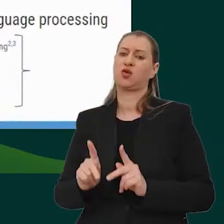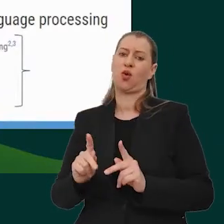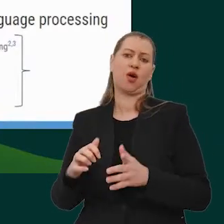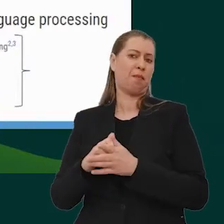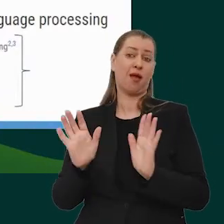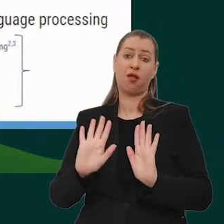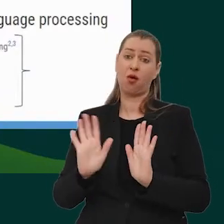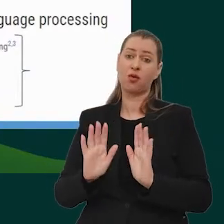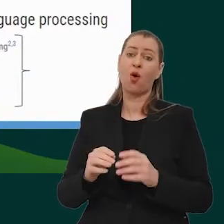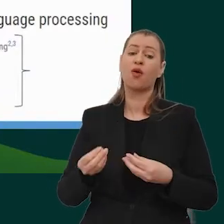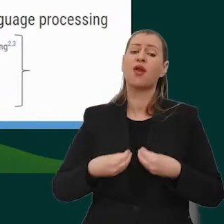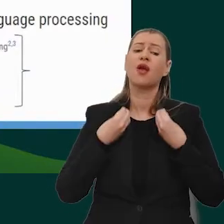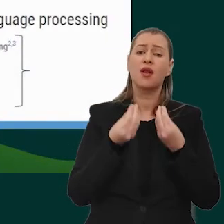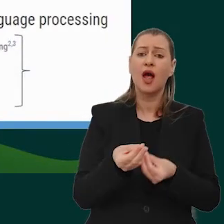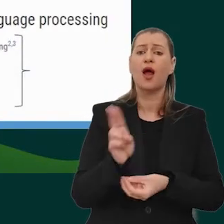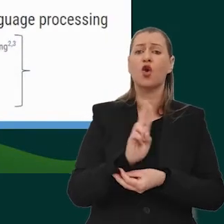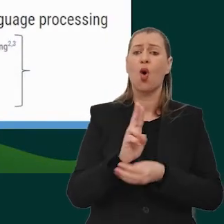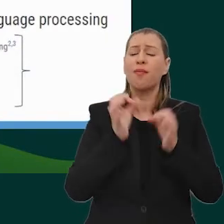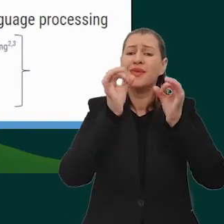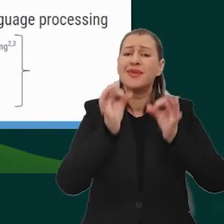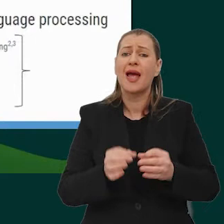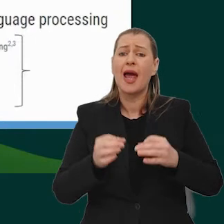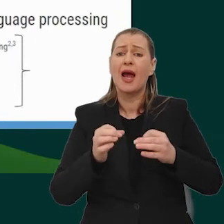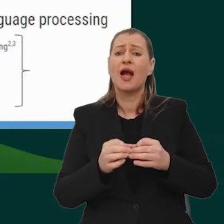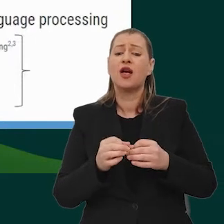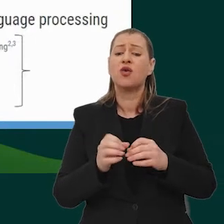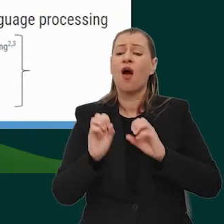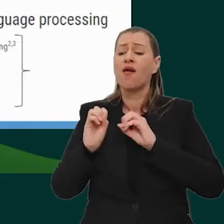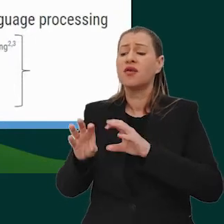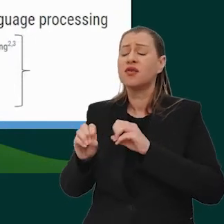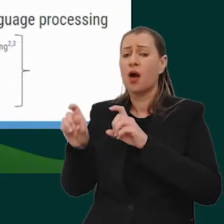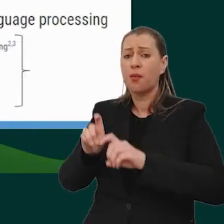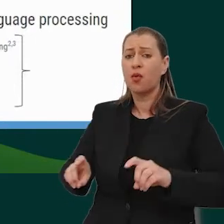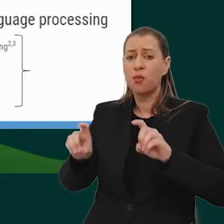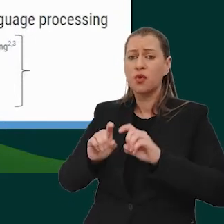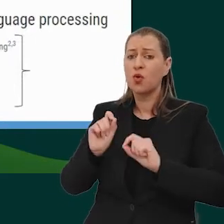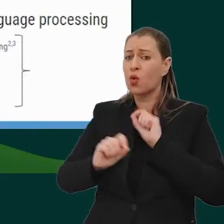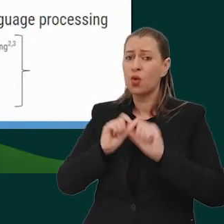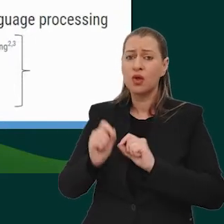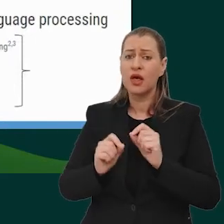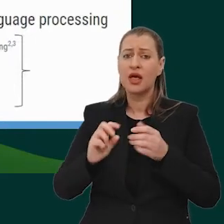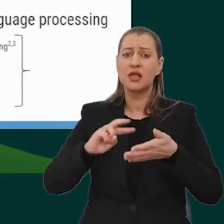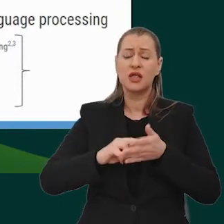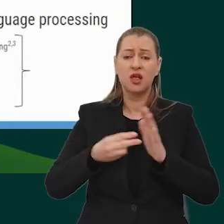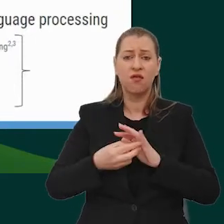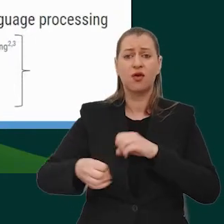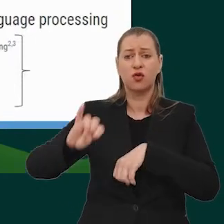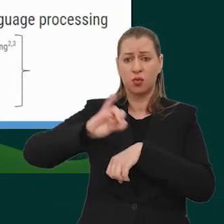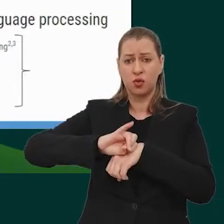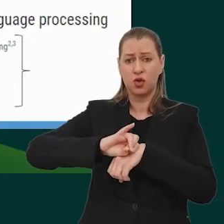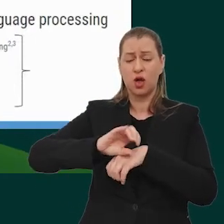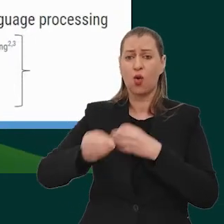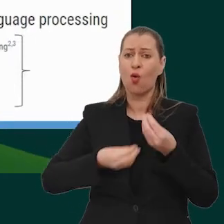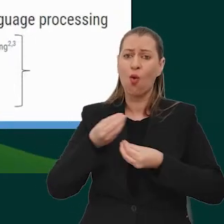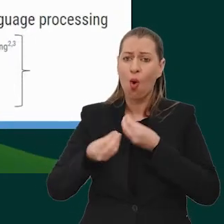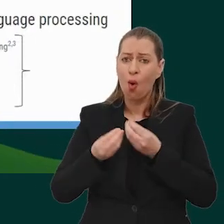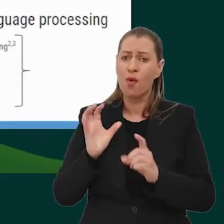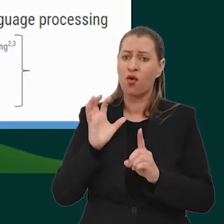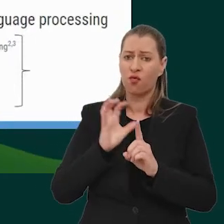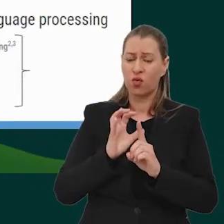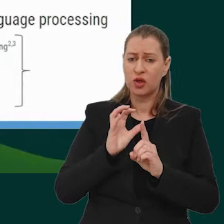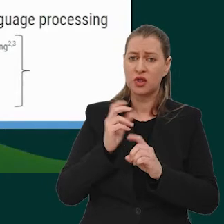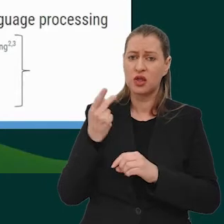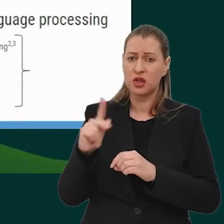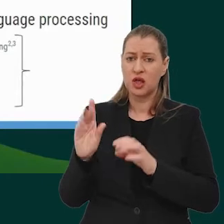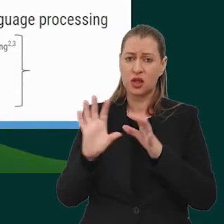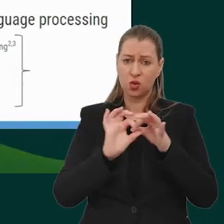que dar nome aos bois, definitivamente, eu tenho que ensinar para ele o que esses objetos significam e qual é o impacto disso